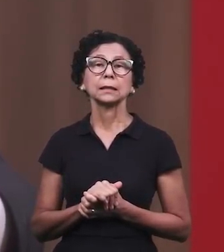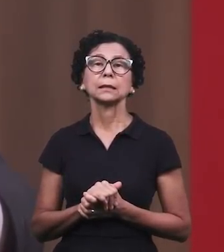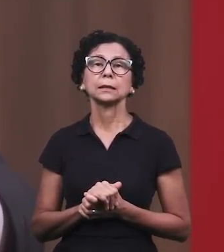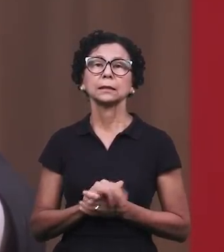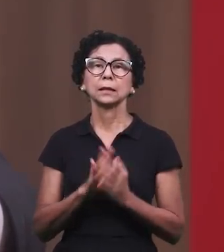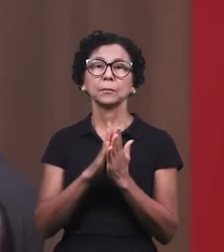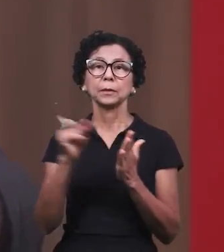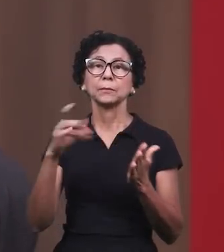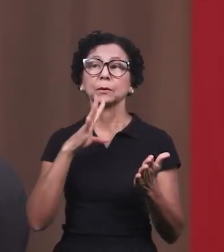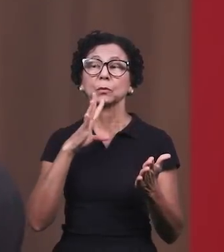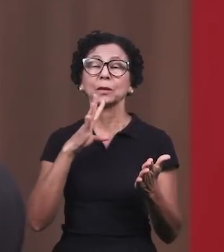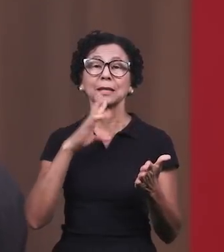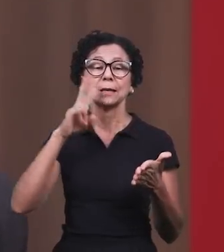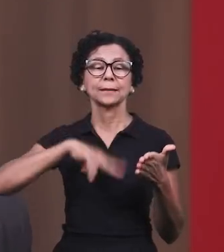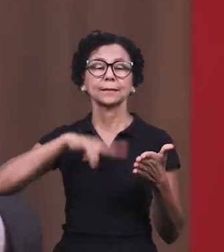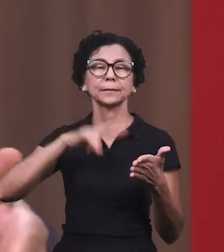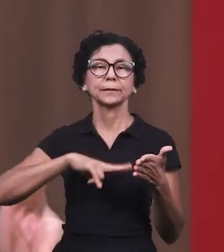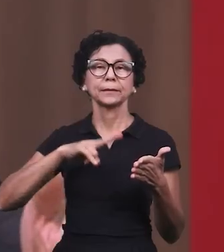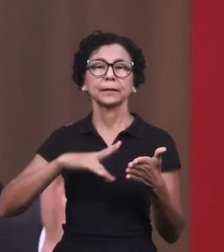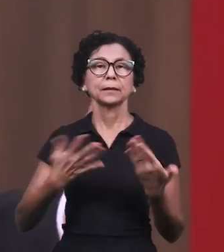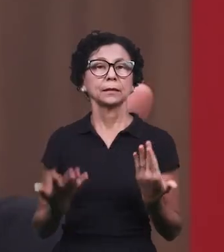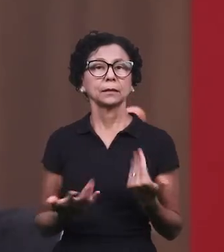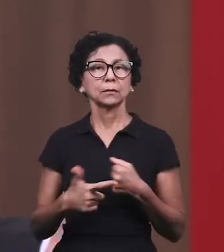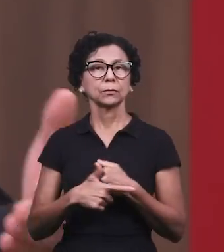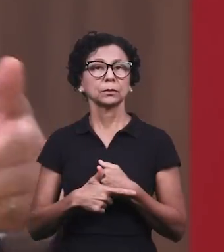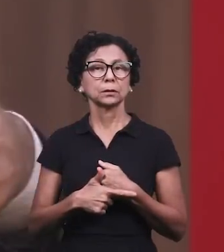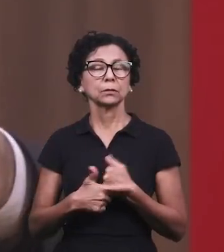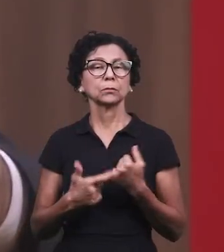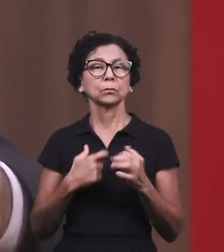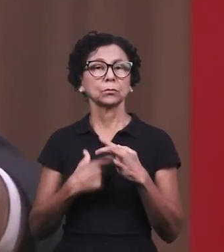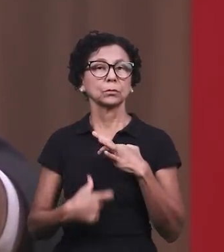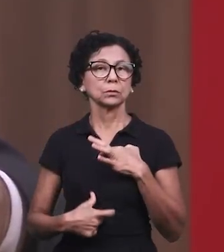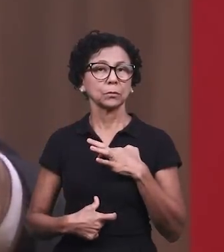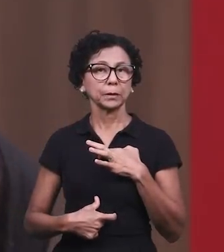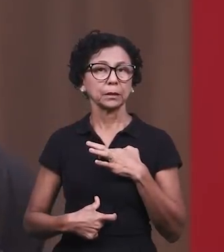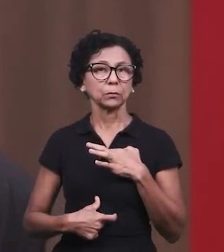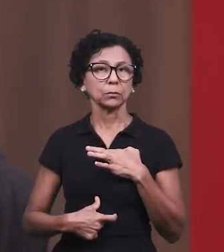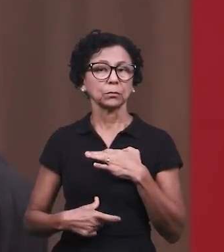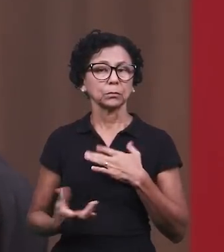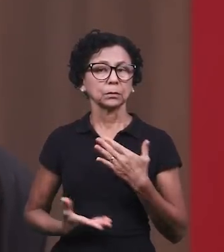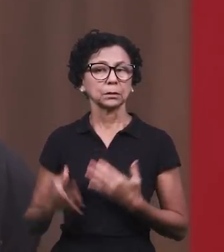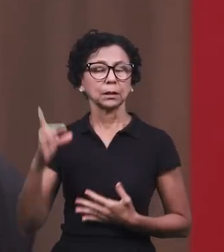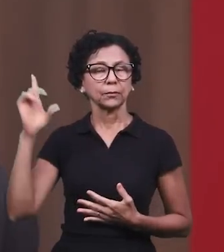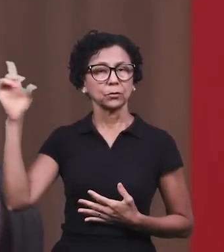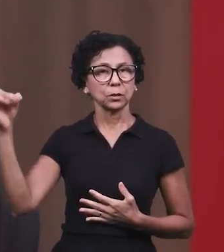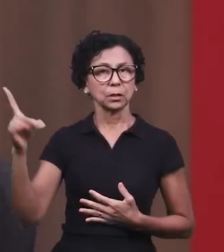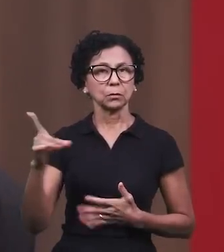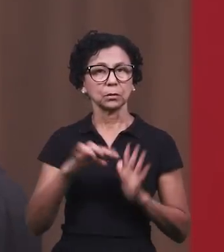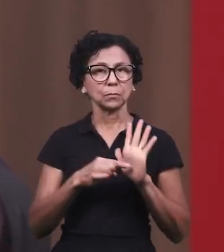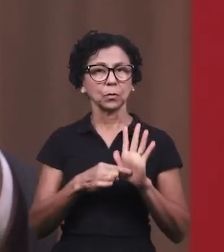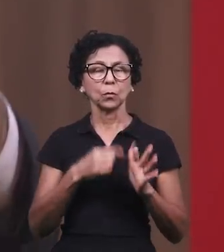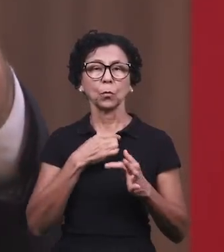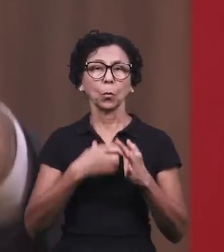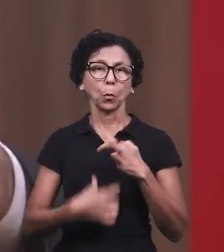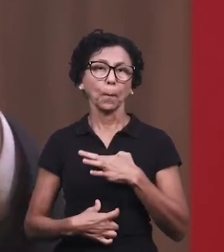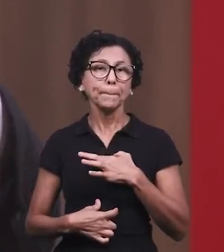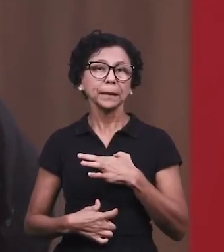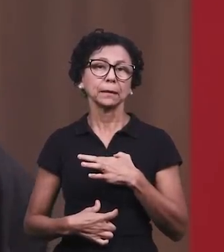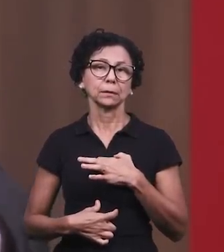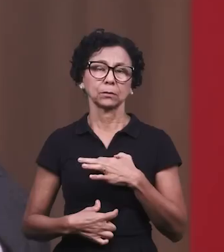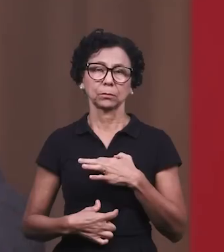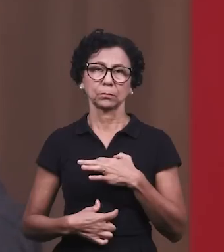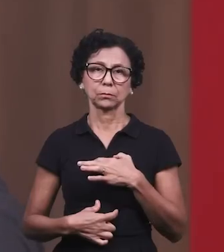de Deus. Ele tem que, é a função do obreiro, do servo de Deus. Aqui fala do obreiro, mas não limita apenas ao obreiro, limita